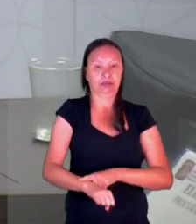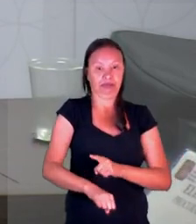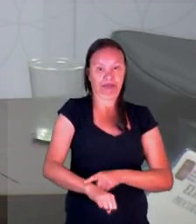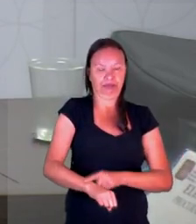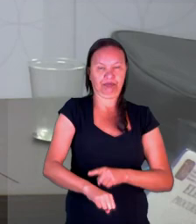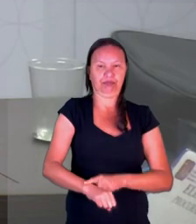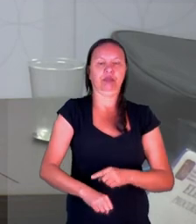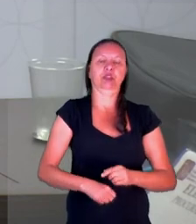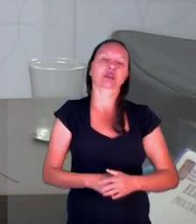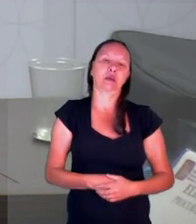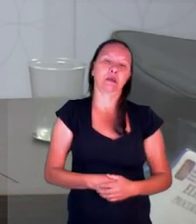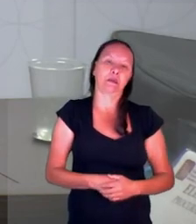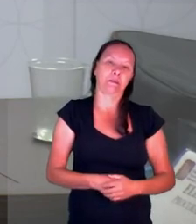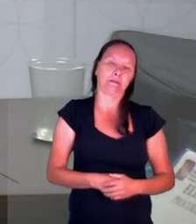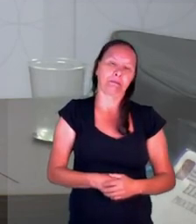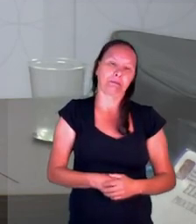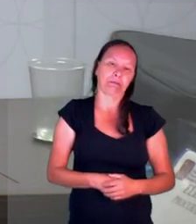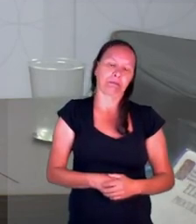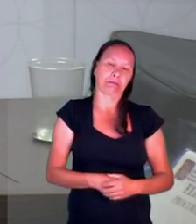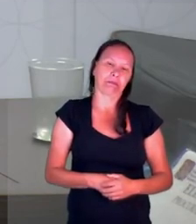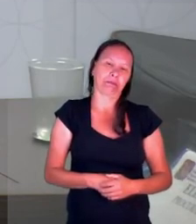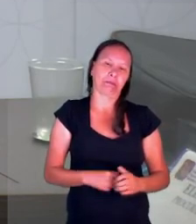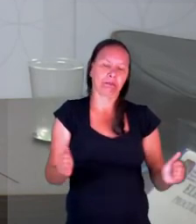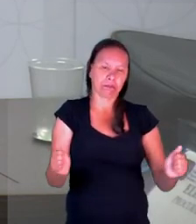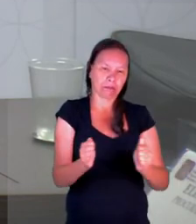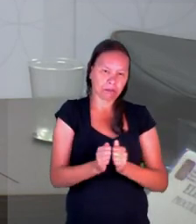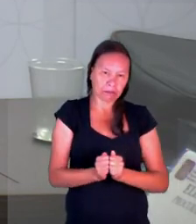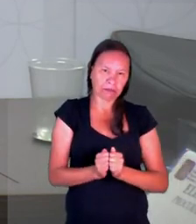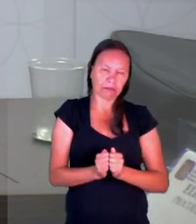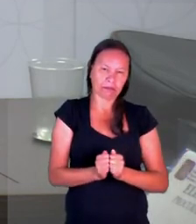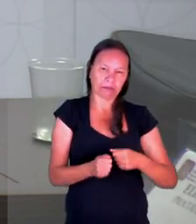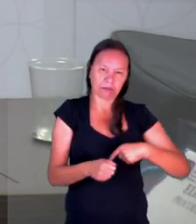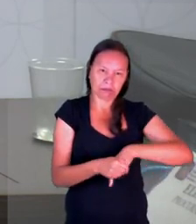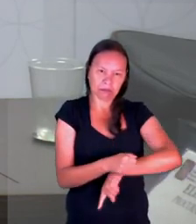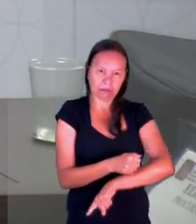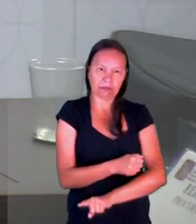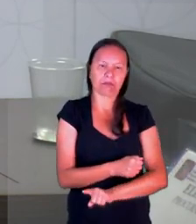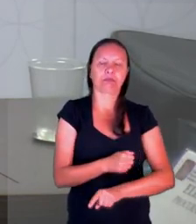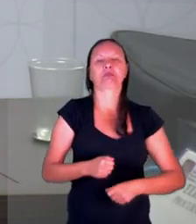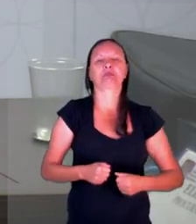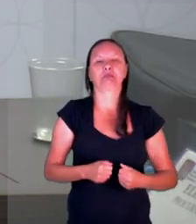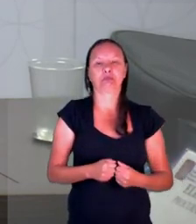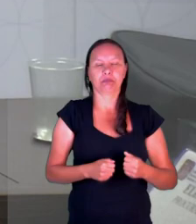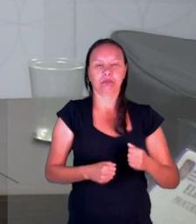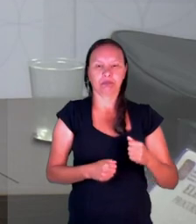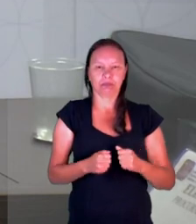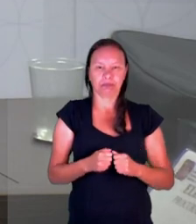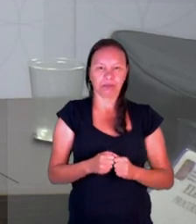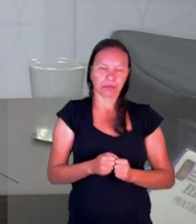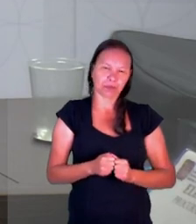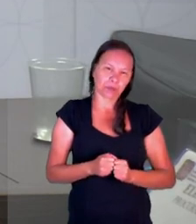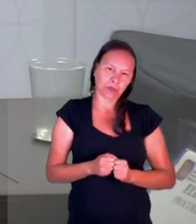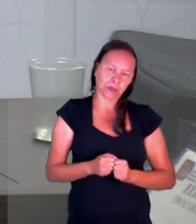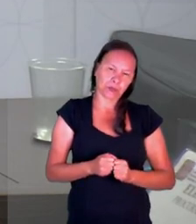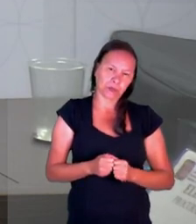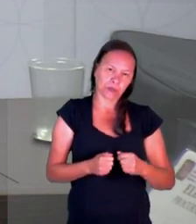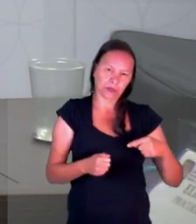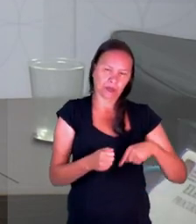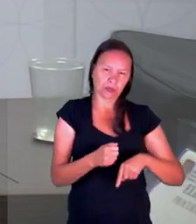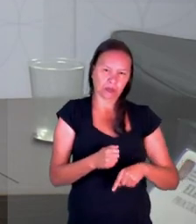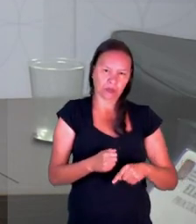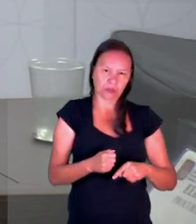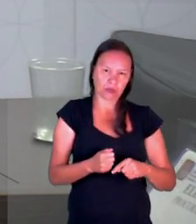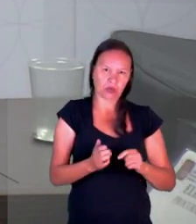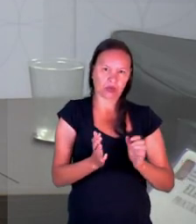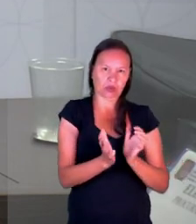necessidade de uma aproximação intra ramo o que que eu quero dizer com isso entra setores